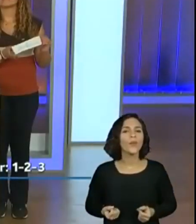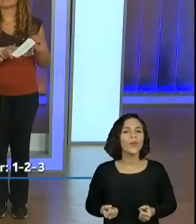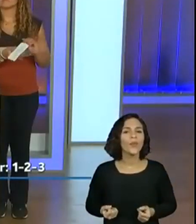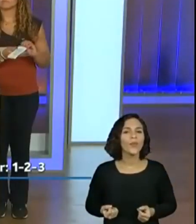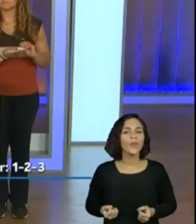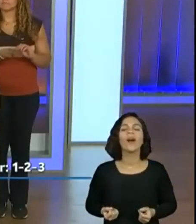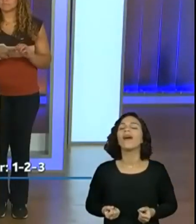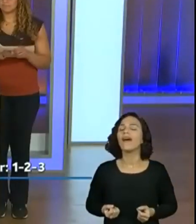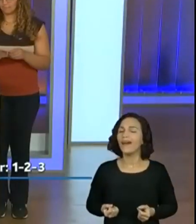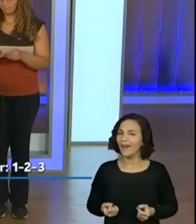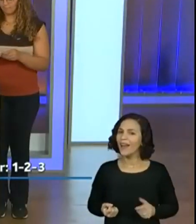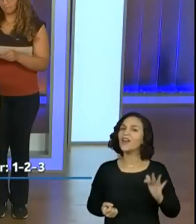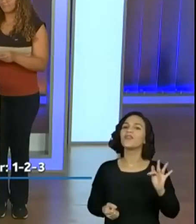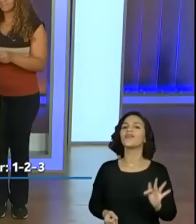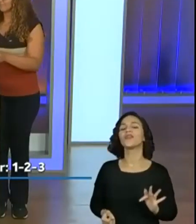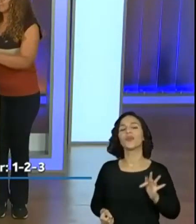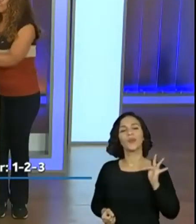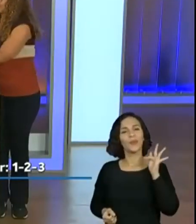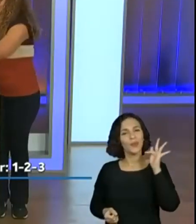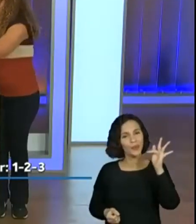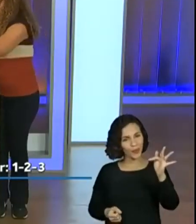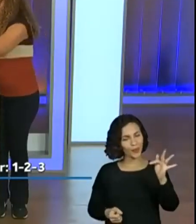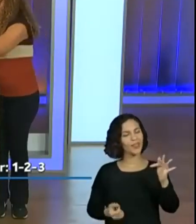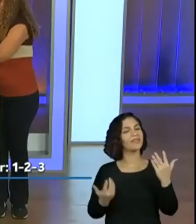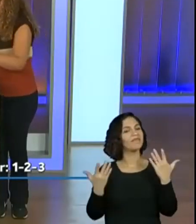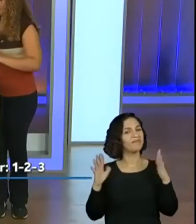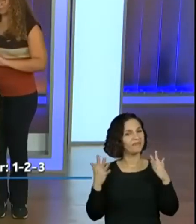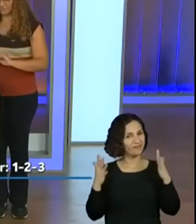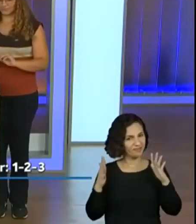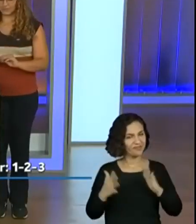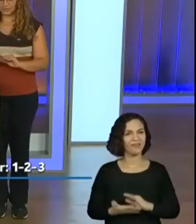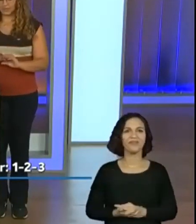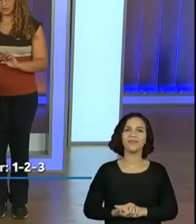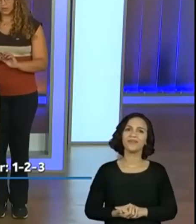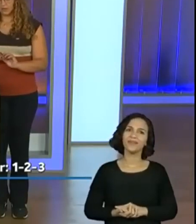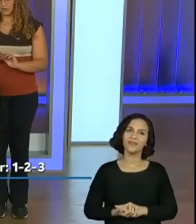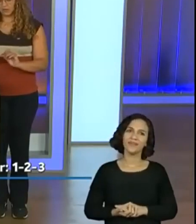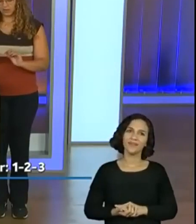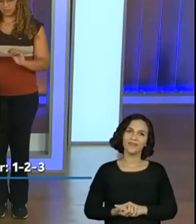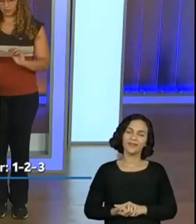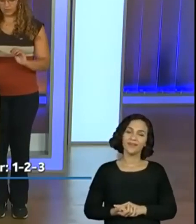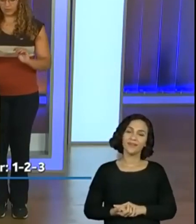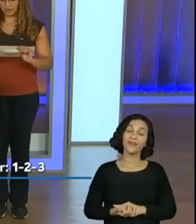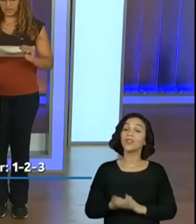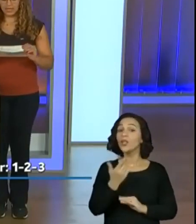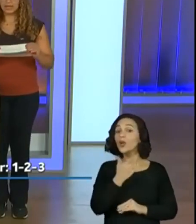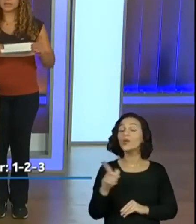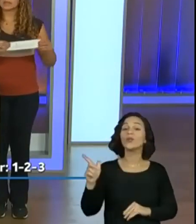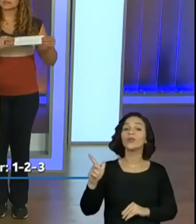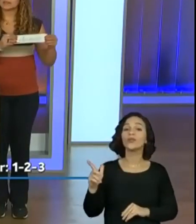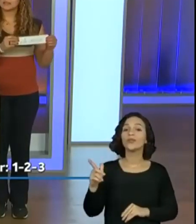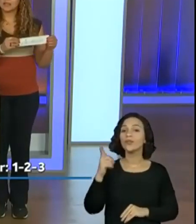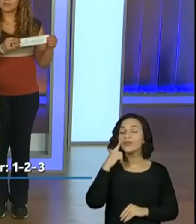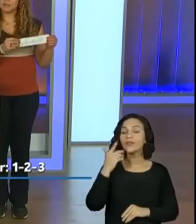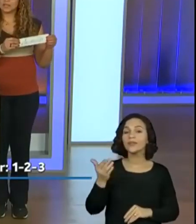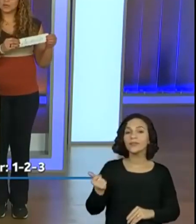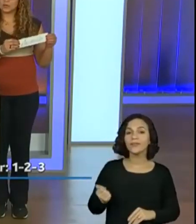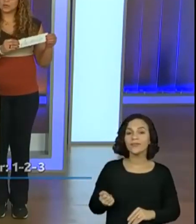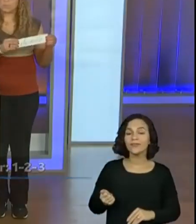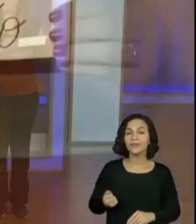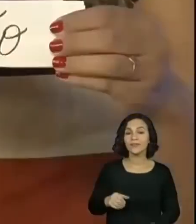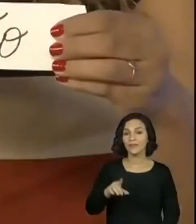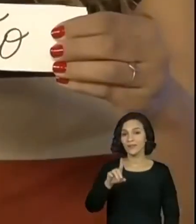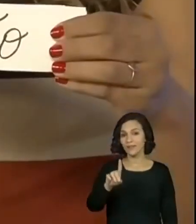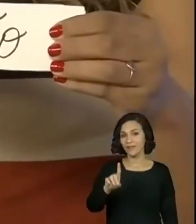bem, olha lá, futuro, futuro, futuro. Então, vamos para a fileirinha aqui. Agora, a próxima. Próxima.